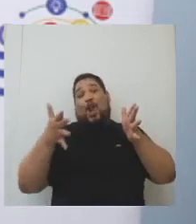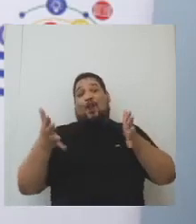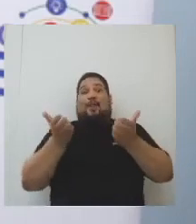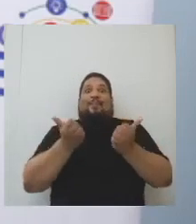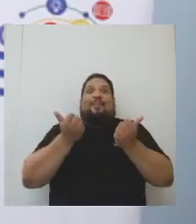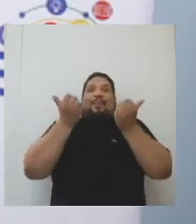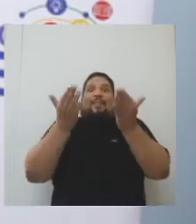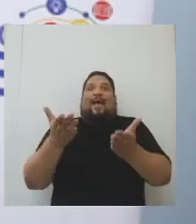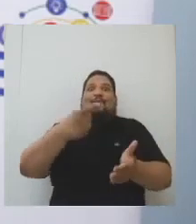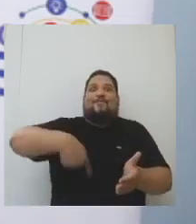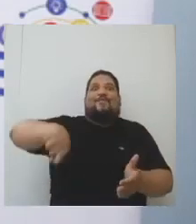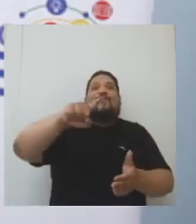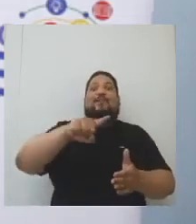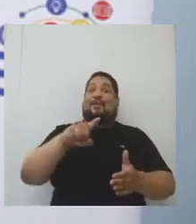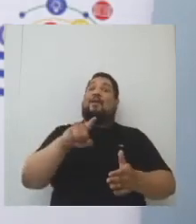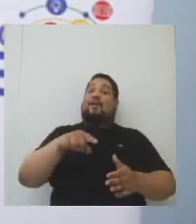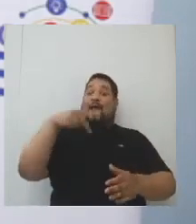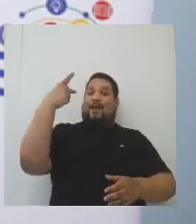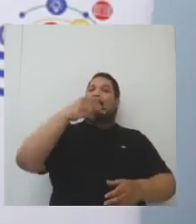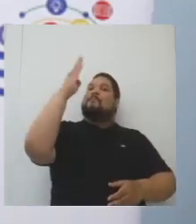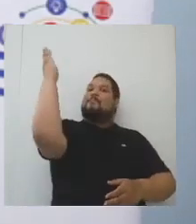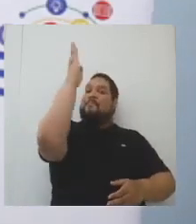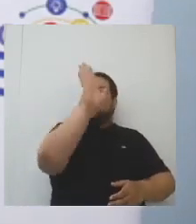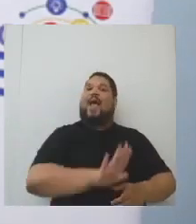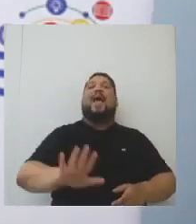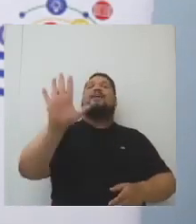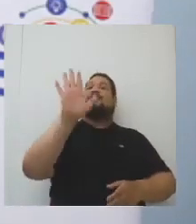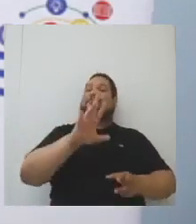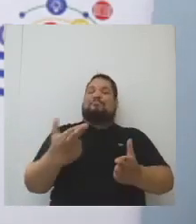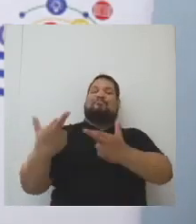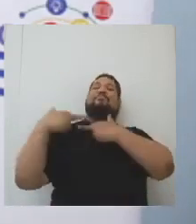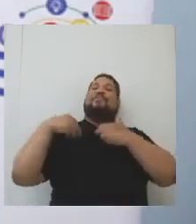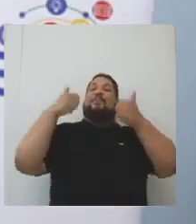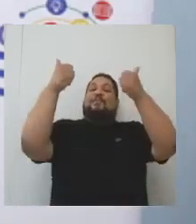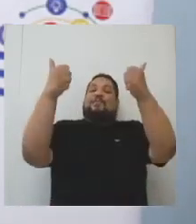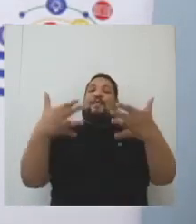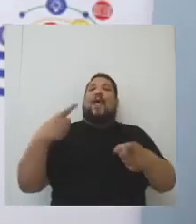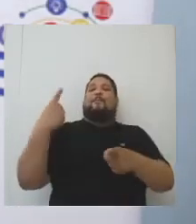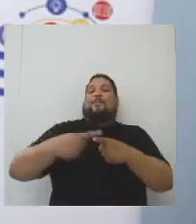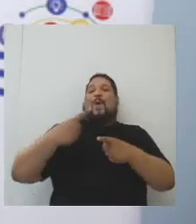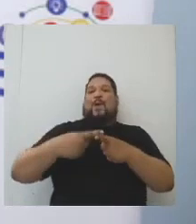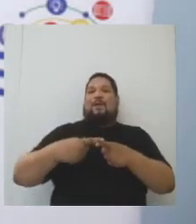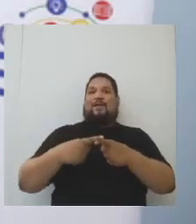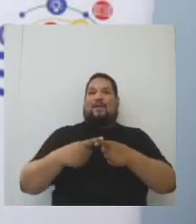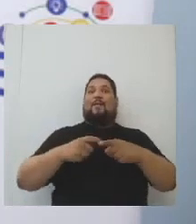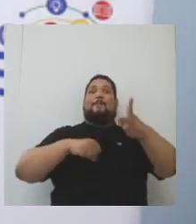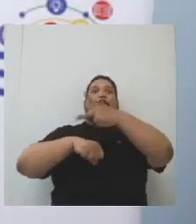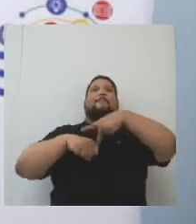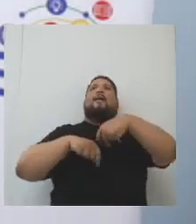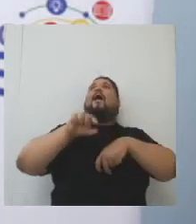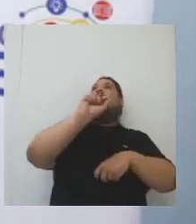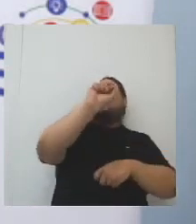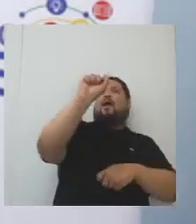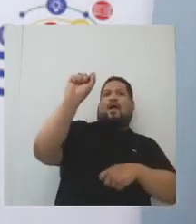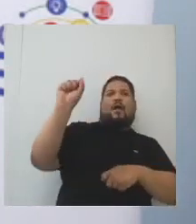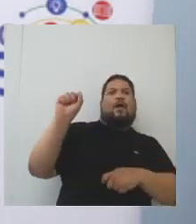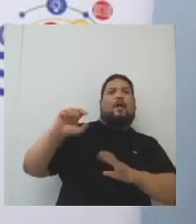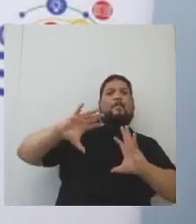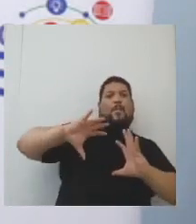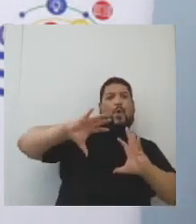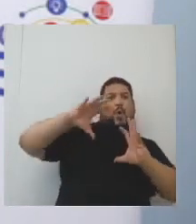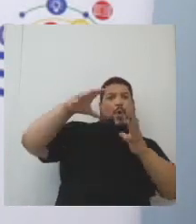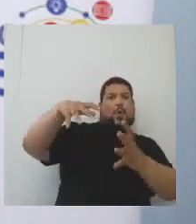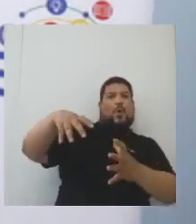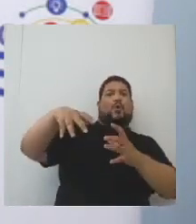vocês, só nós brasileiros podemos contar. Sabe por quê? Porque nenhum país de todo